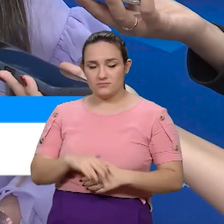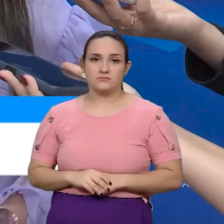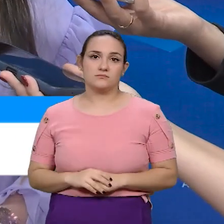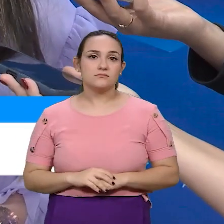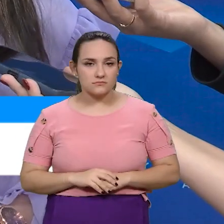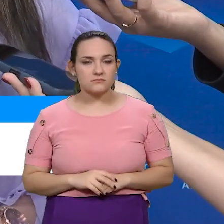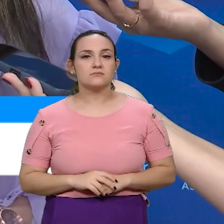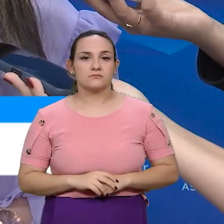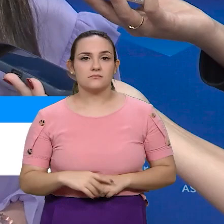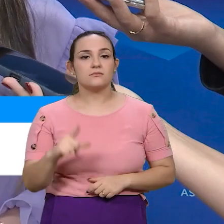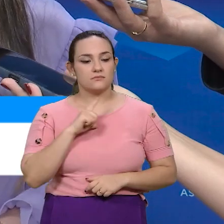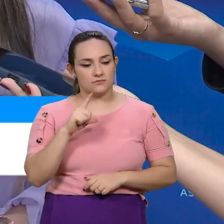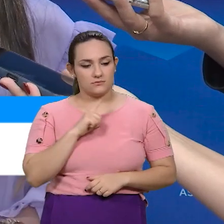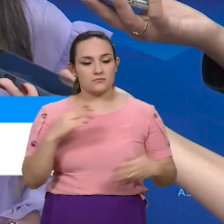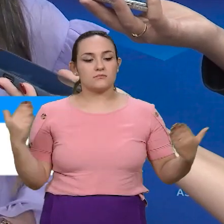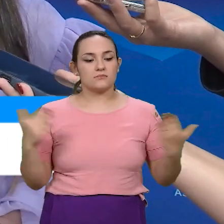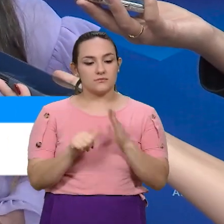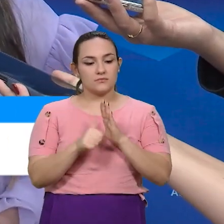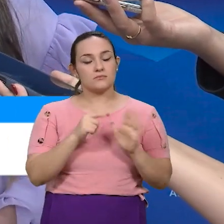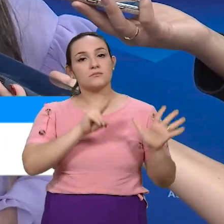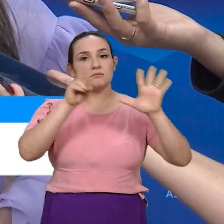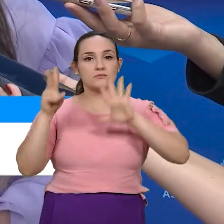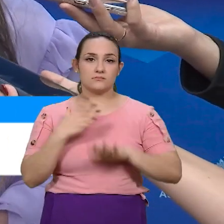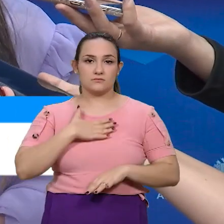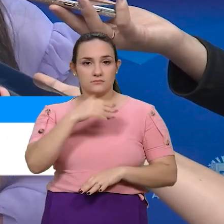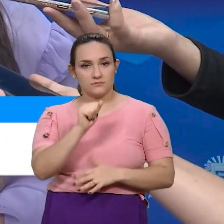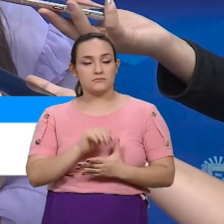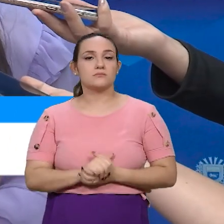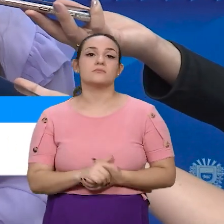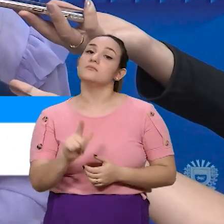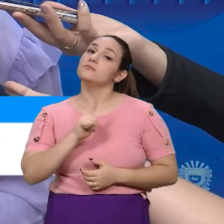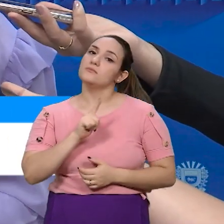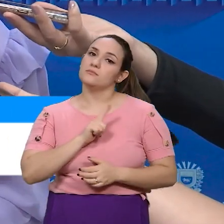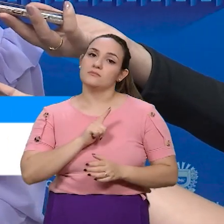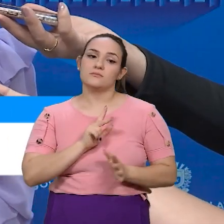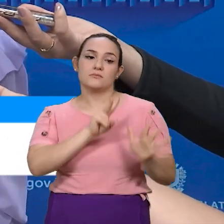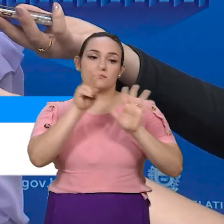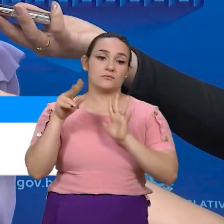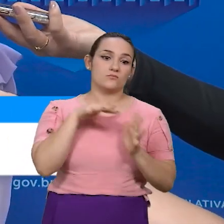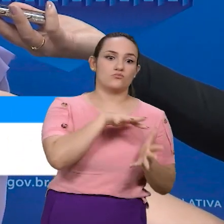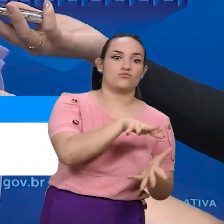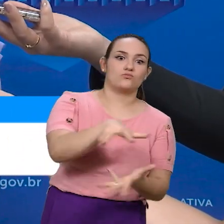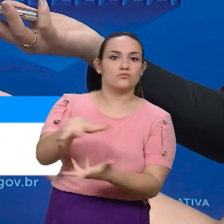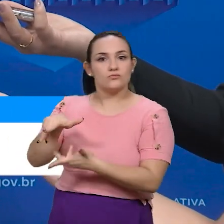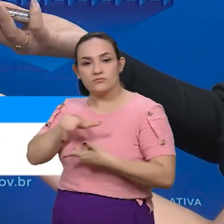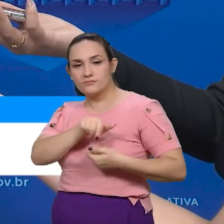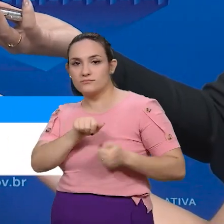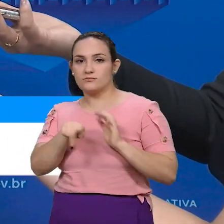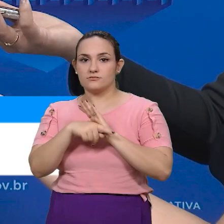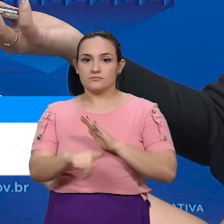violência. Nós temos na primeira semana de agosto a Semana Mundial